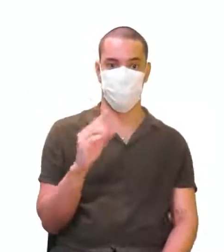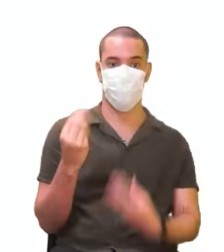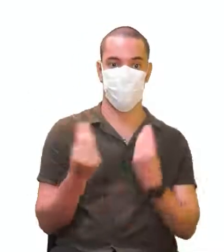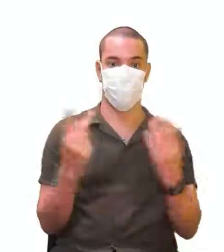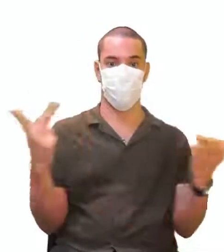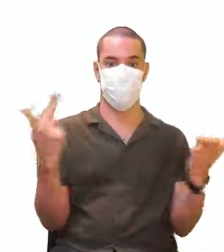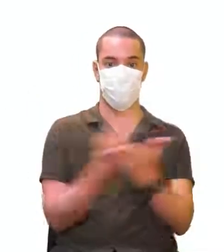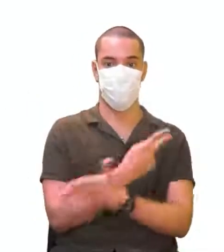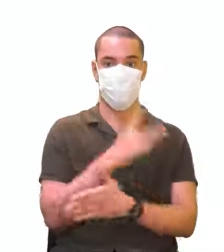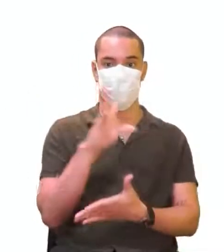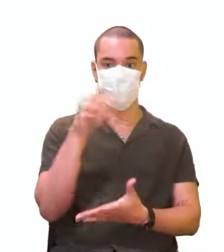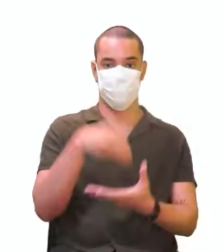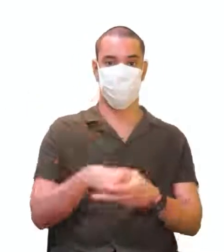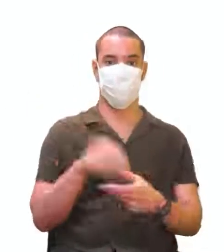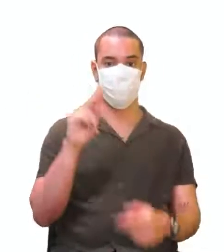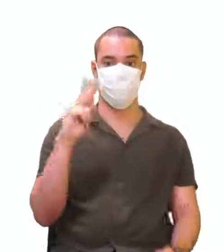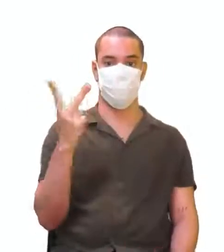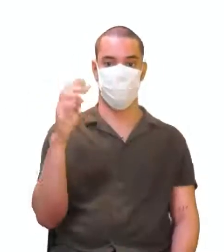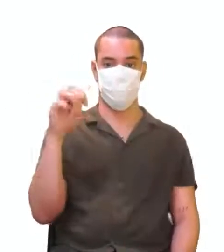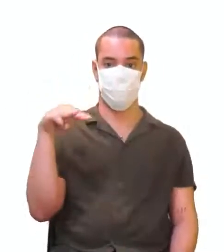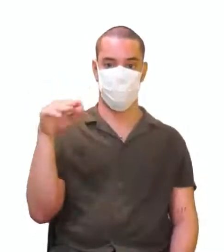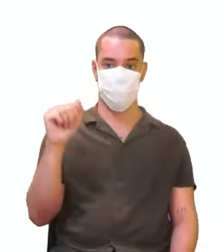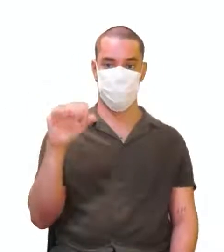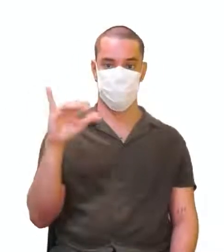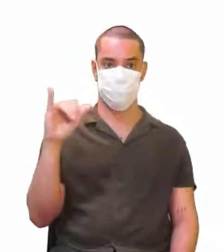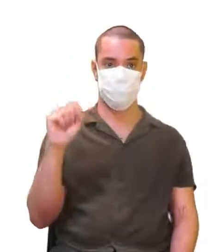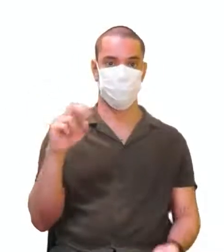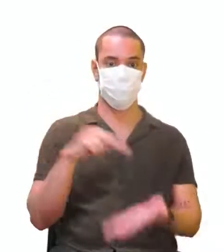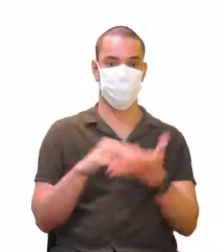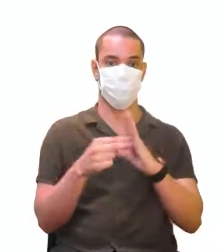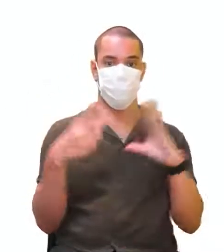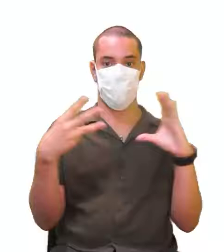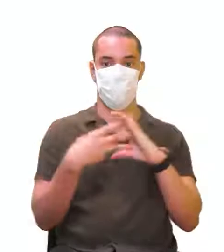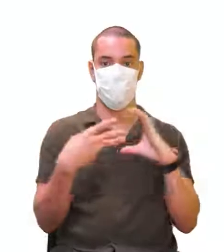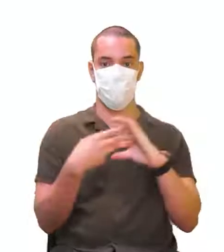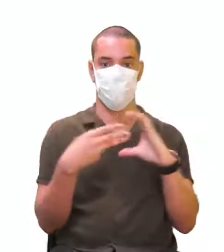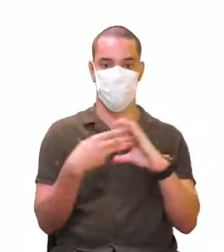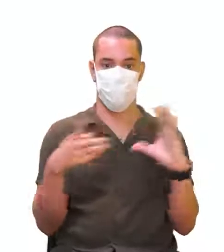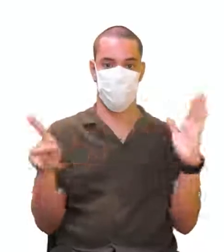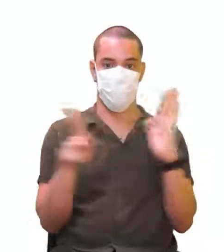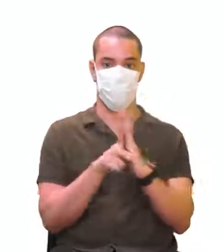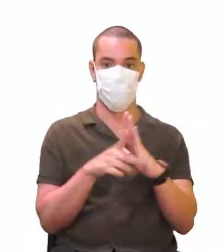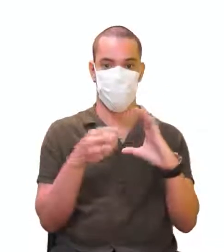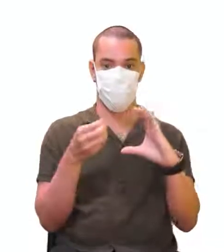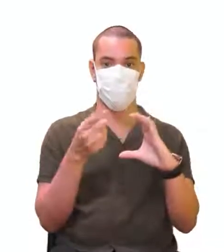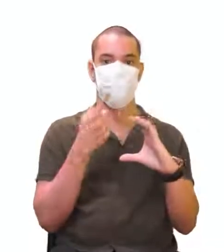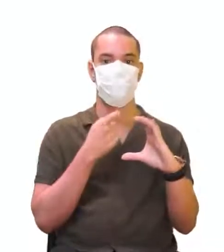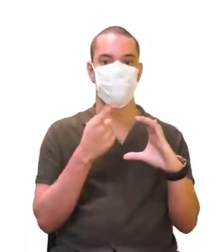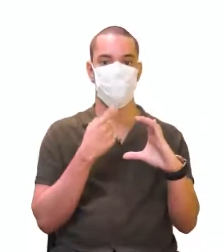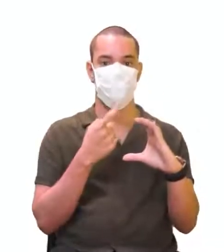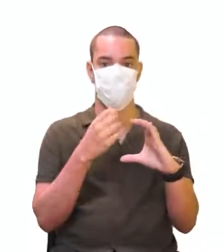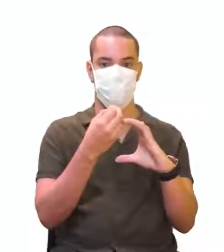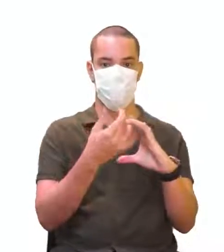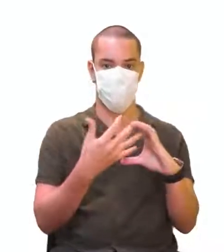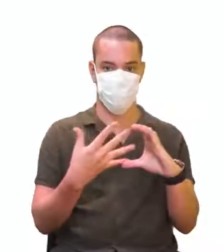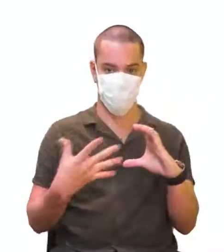nas hemácias, tá? Que são as células sanguíneas, né? Exatamente. Células então, vermelhas. presta atenção.